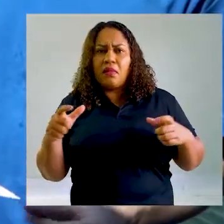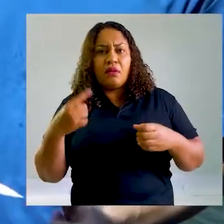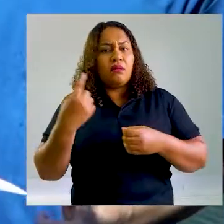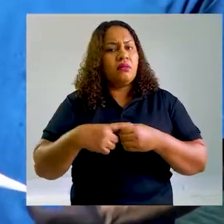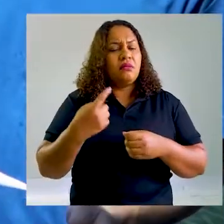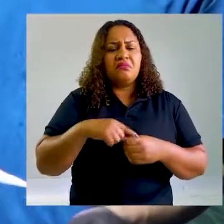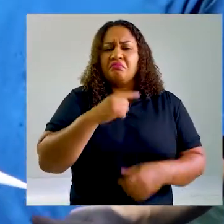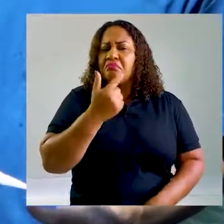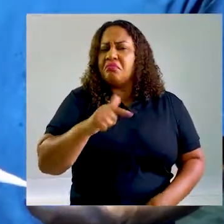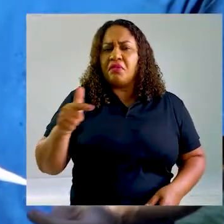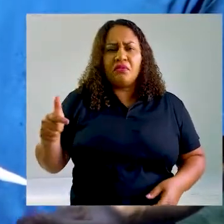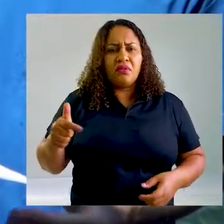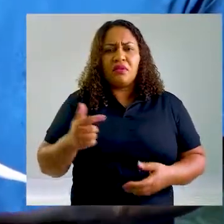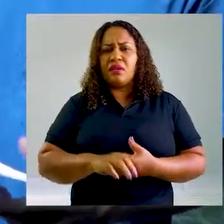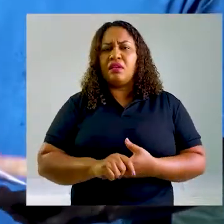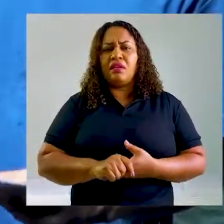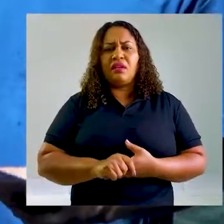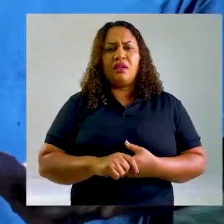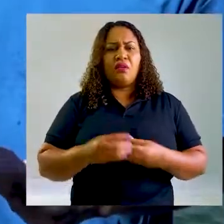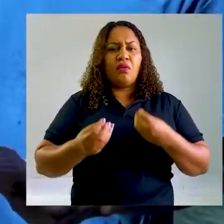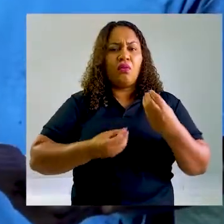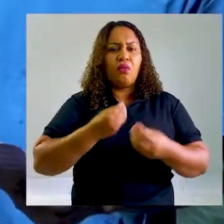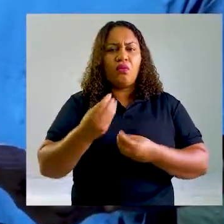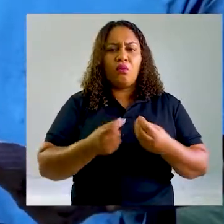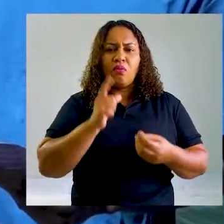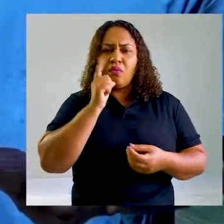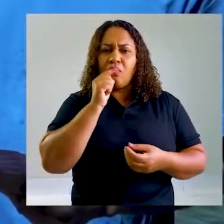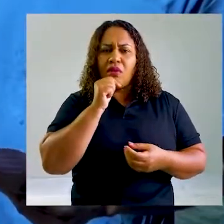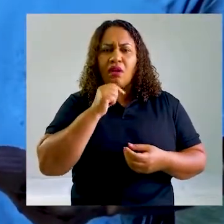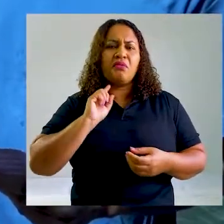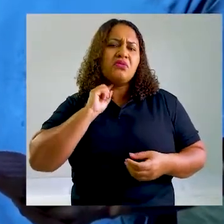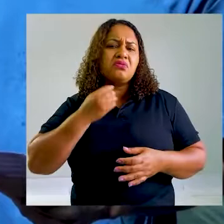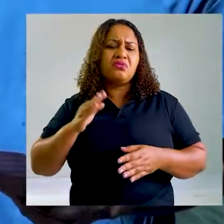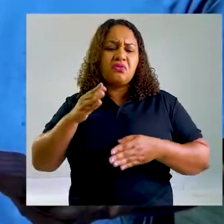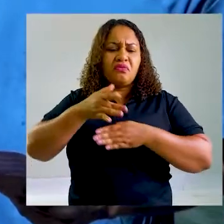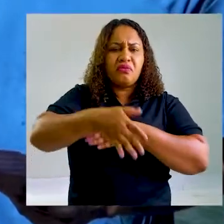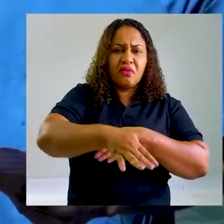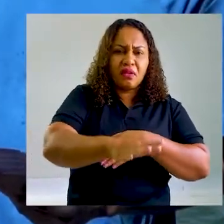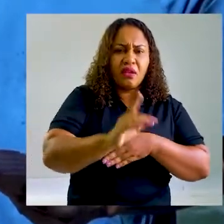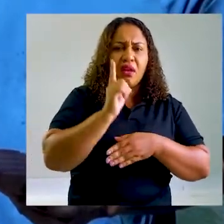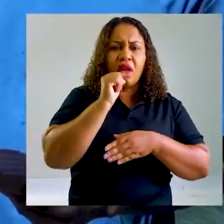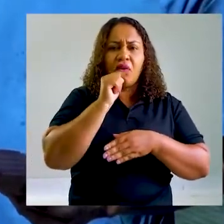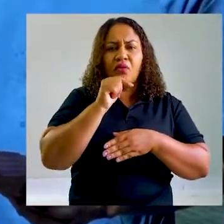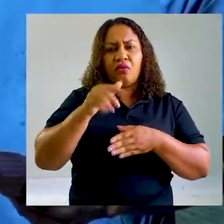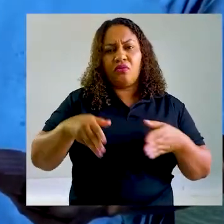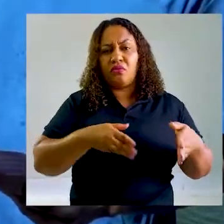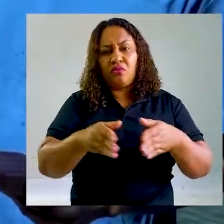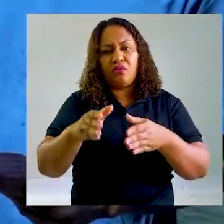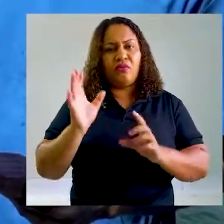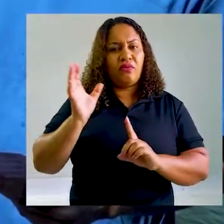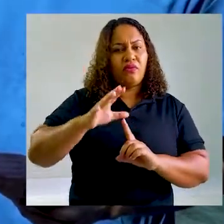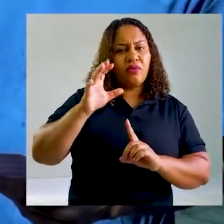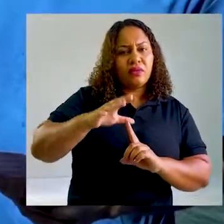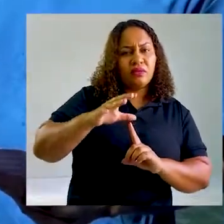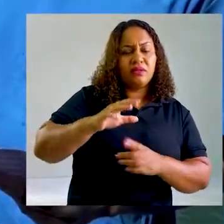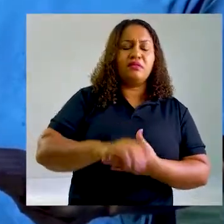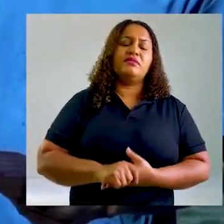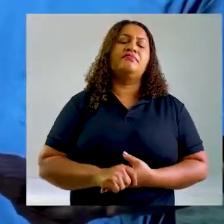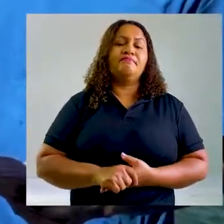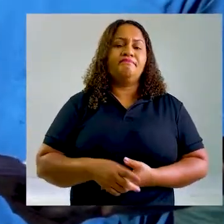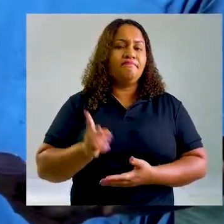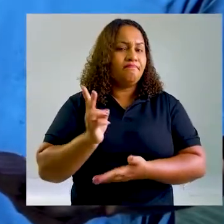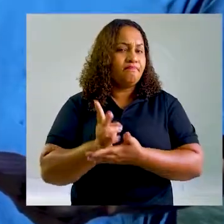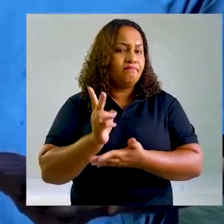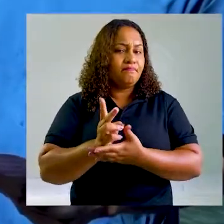cidades não tem um tratamento de esgoto eficiente. E esse esgoto, invariavelmente, na grande maioria das vezes, vai parar no